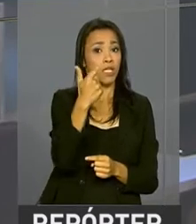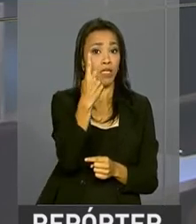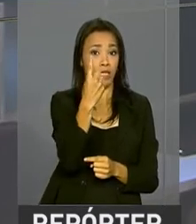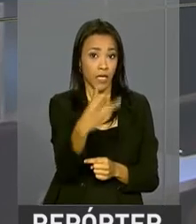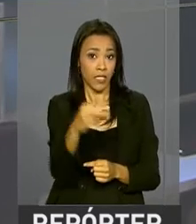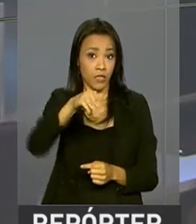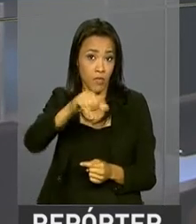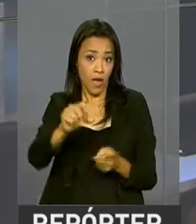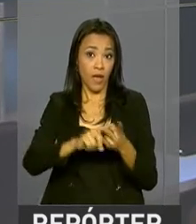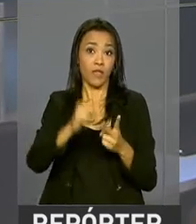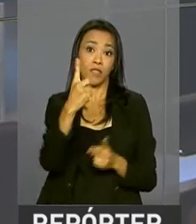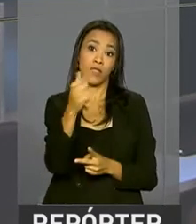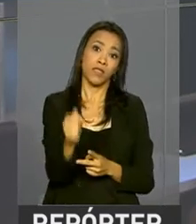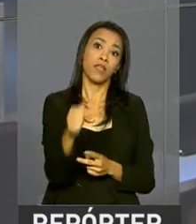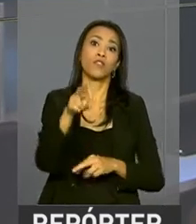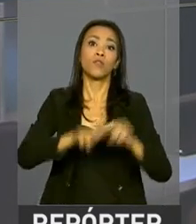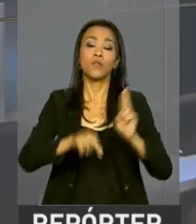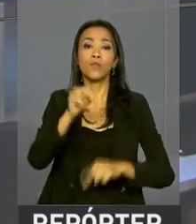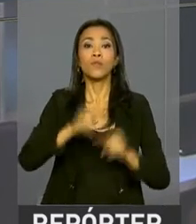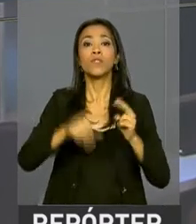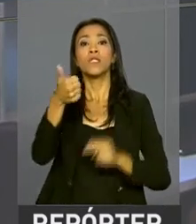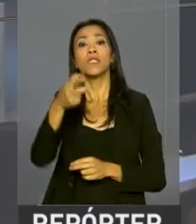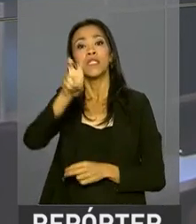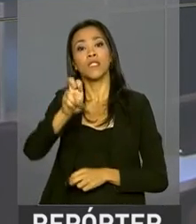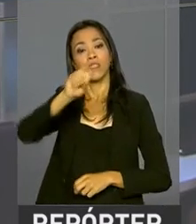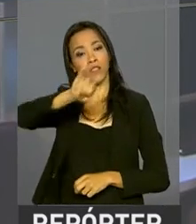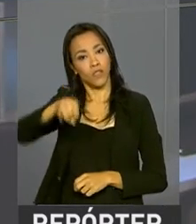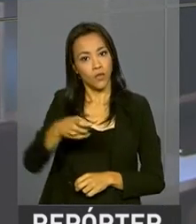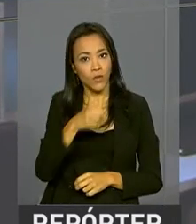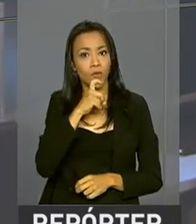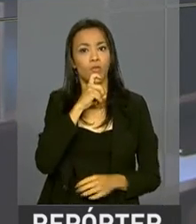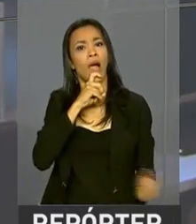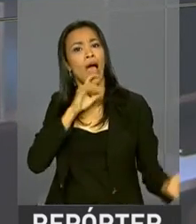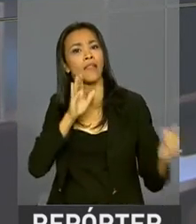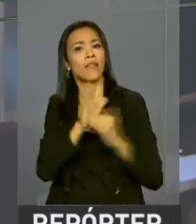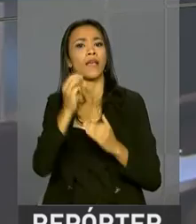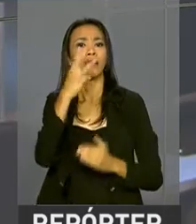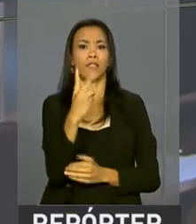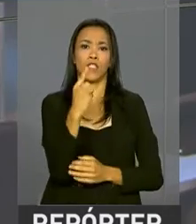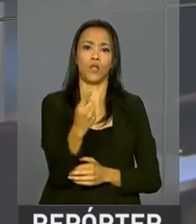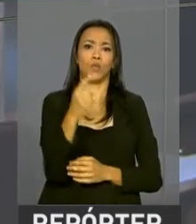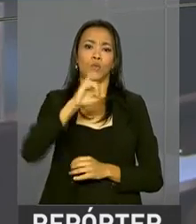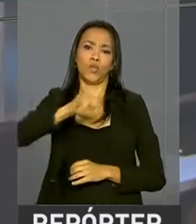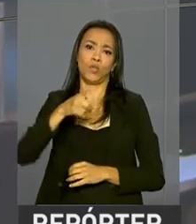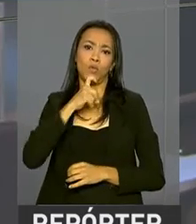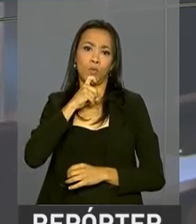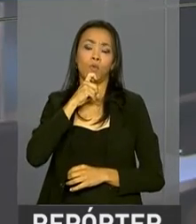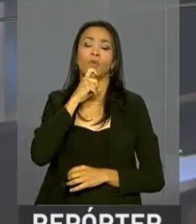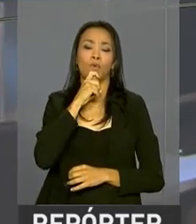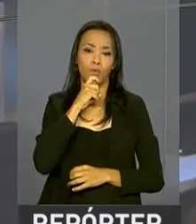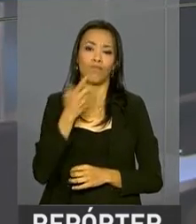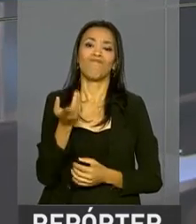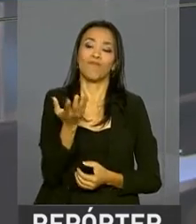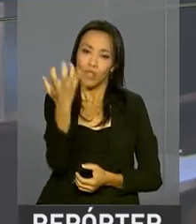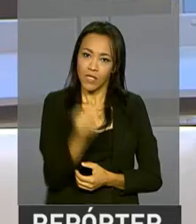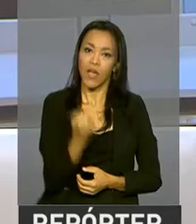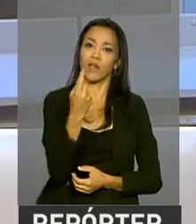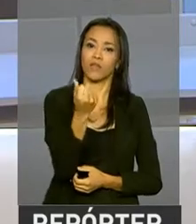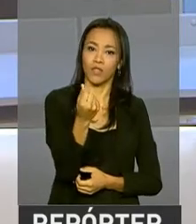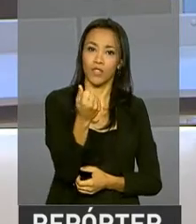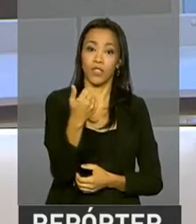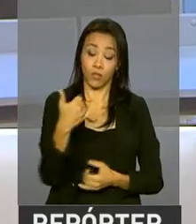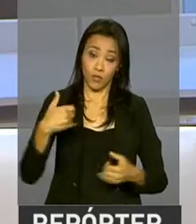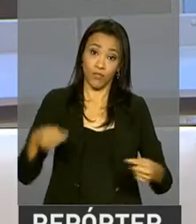de junho e 15 de julho o prazo para o saque de até o dia 31 de julho acordo com a data de nascimento dos trabalhadores